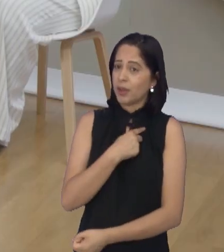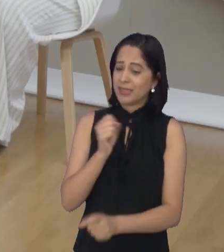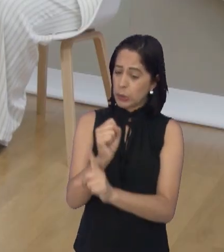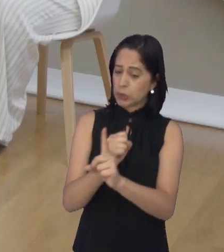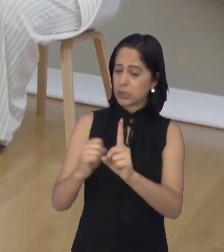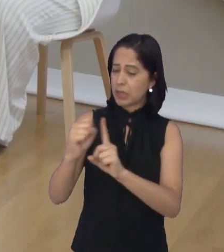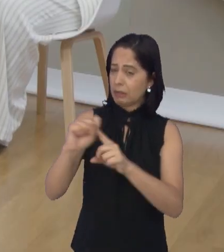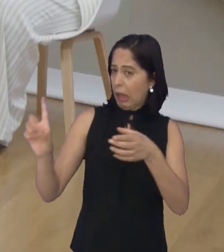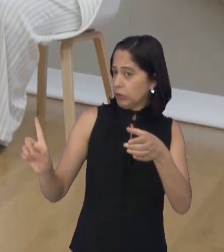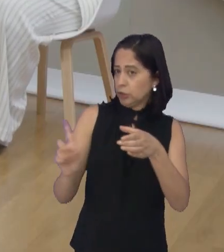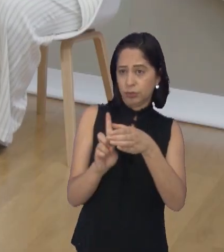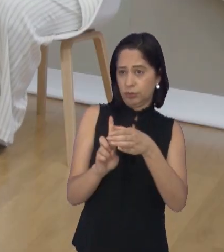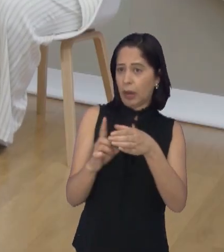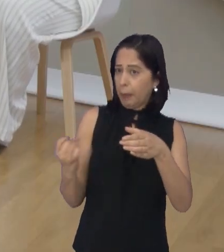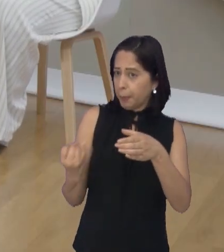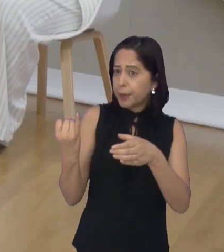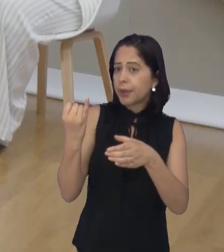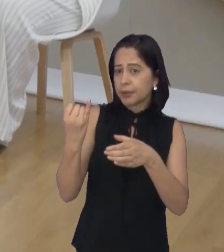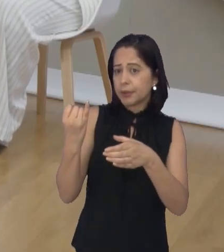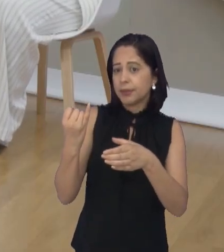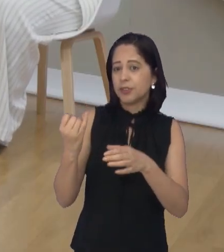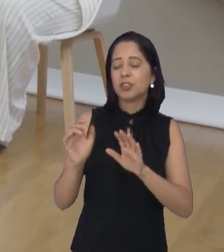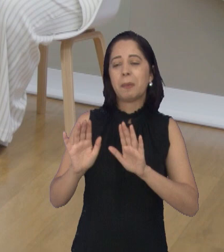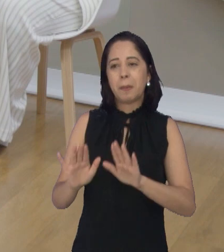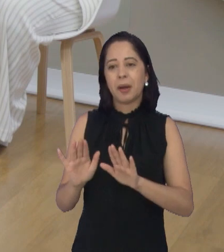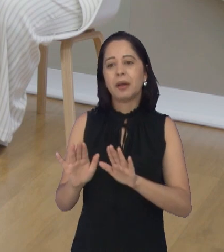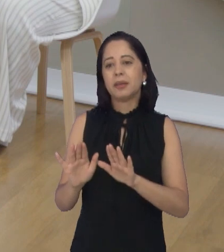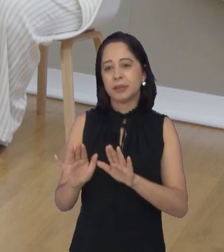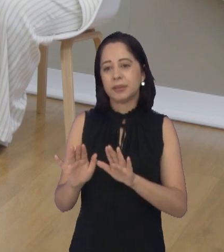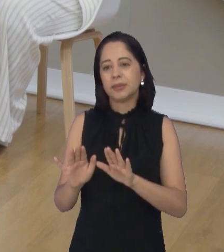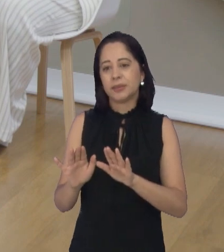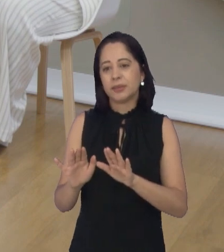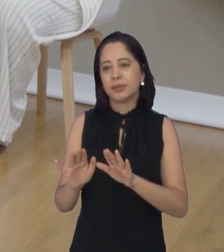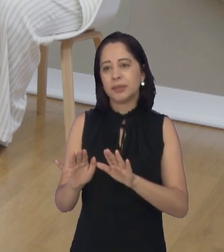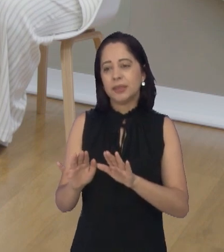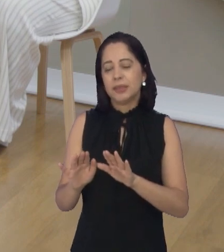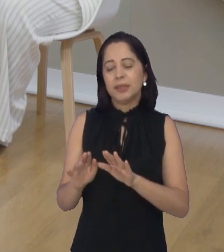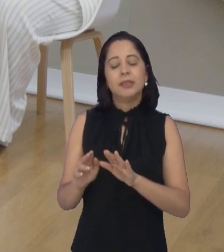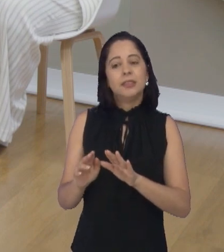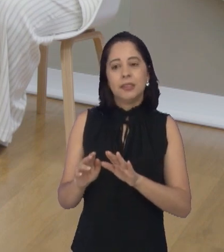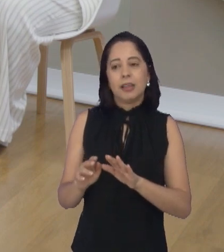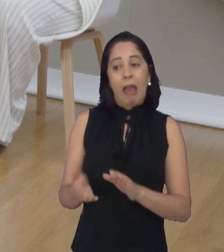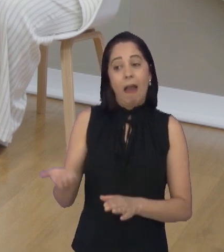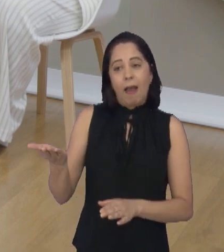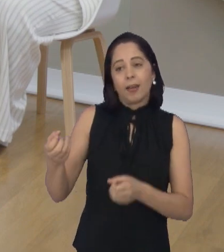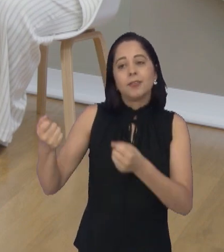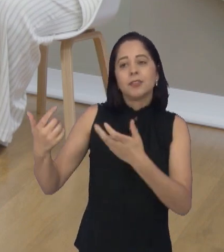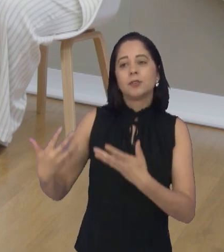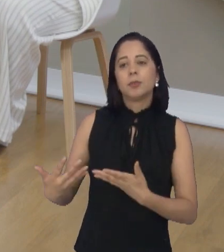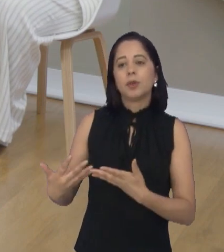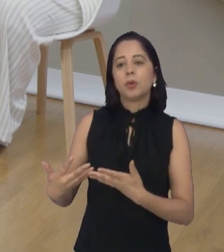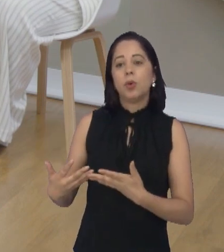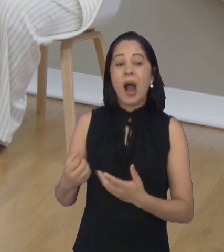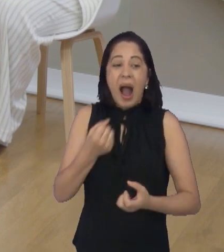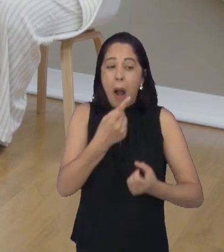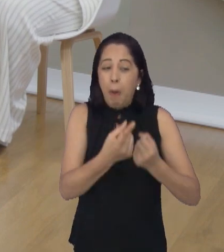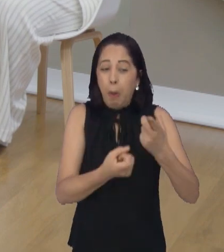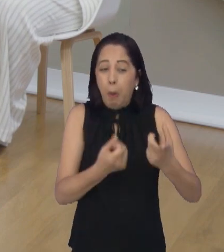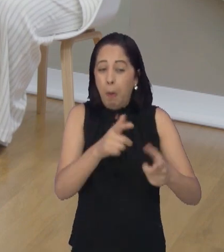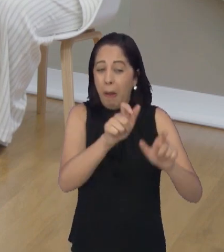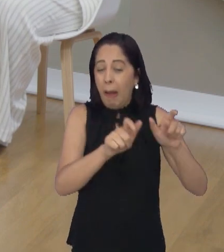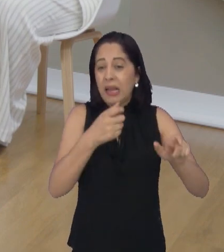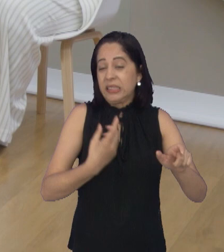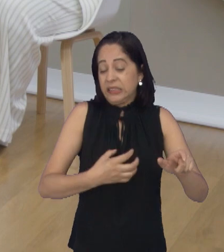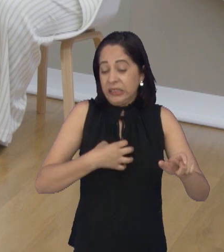coisa, é um fato importante. Mas eu acho que dentro do dirigir, como ela falou, algumas pessoas se sentem sozinhas com